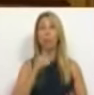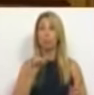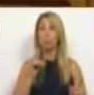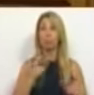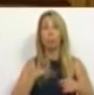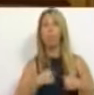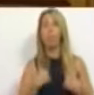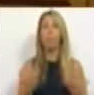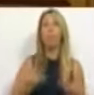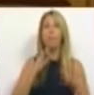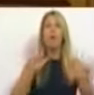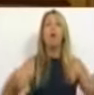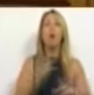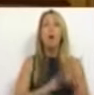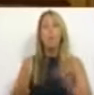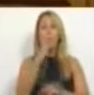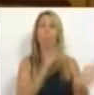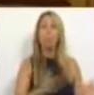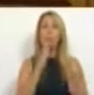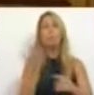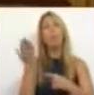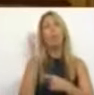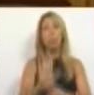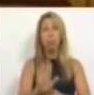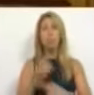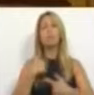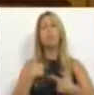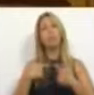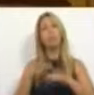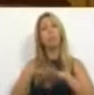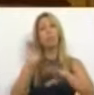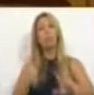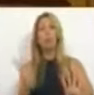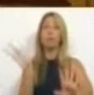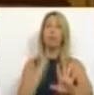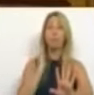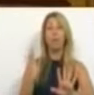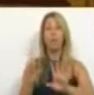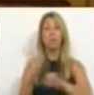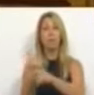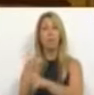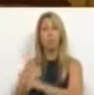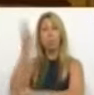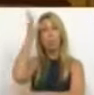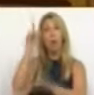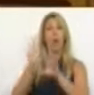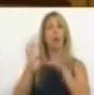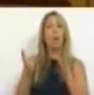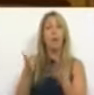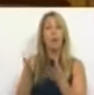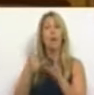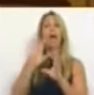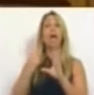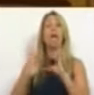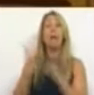a produção para fazer face, por exemplo, à dependência em alguns produtos lácteos, como o queijo ou os iogurtes. É um setor